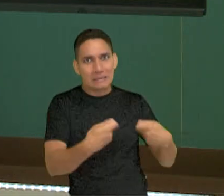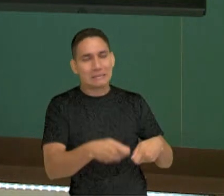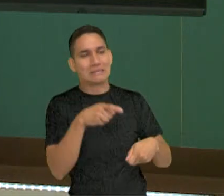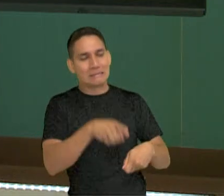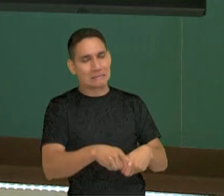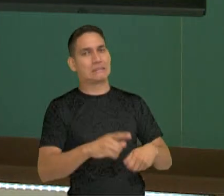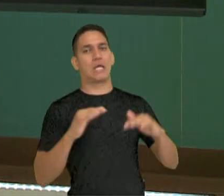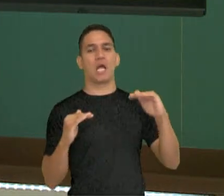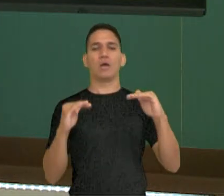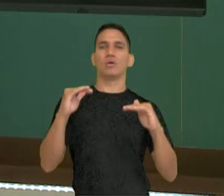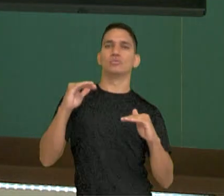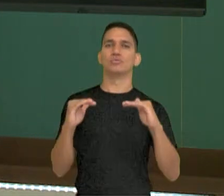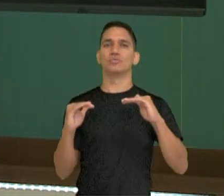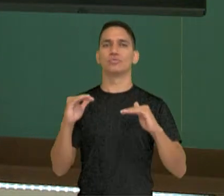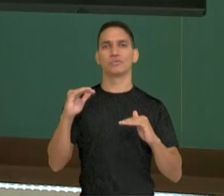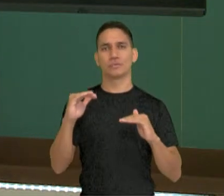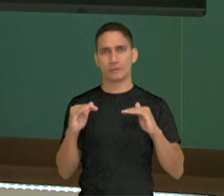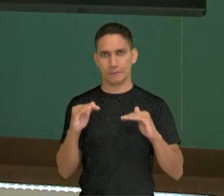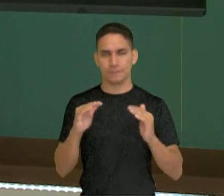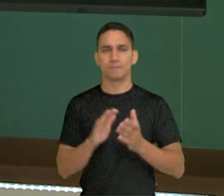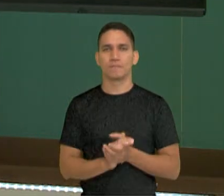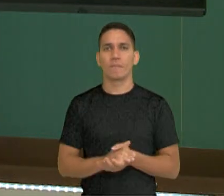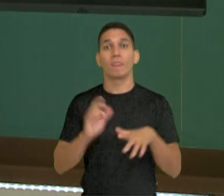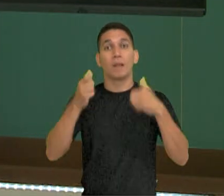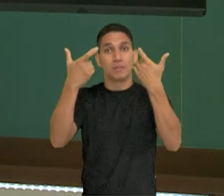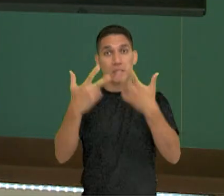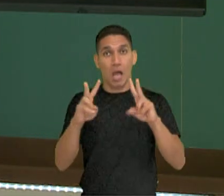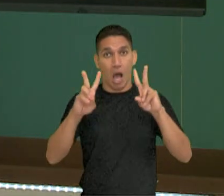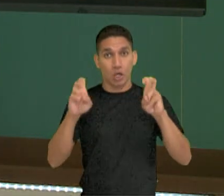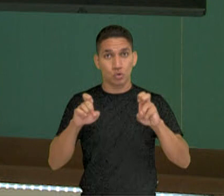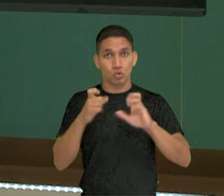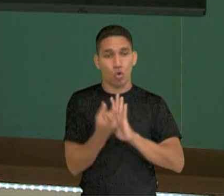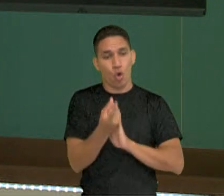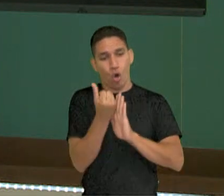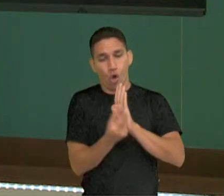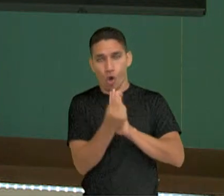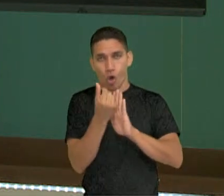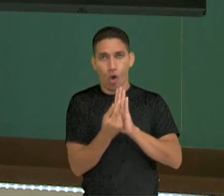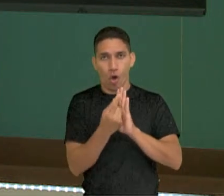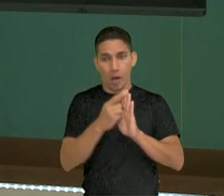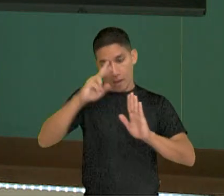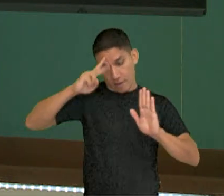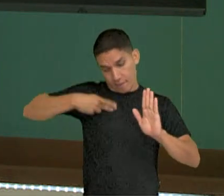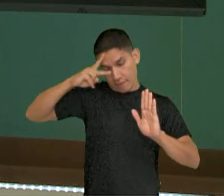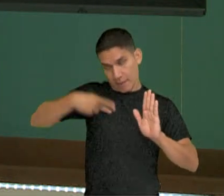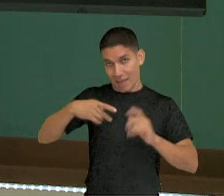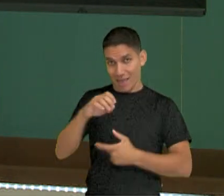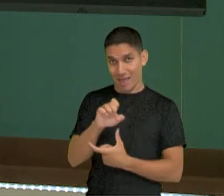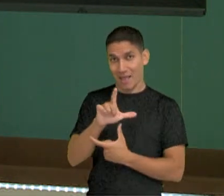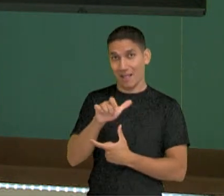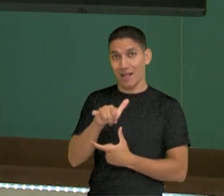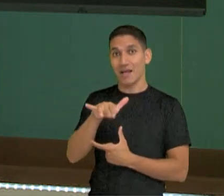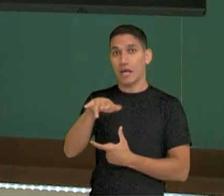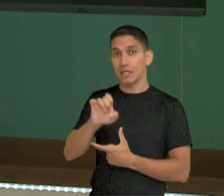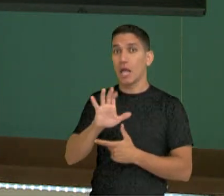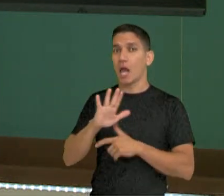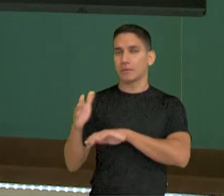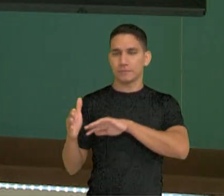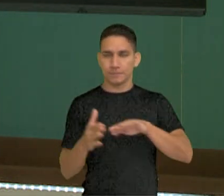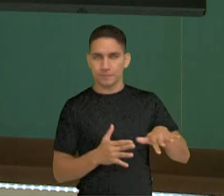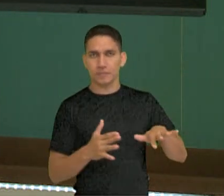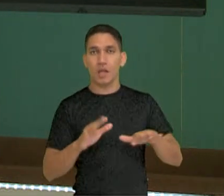equilíbrio financeiro. A gente falou do orçamento individualizado ali da Elaine, agora vamos falar do planejamento familiar da